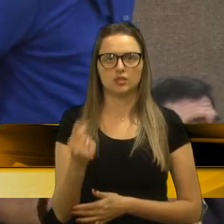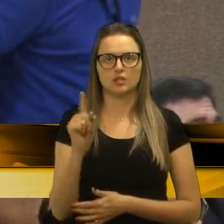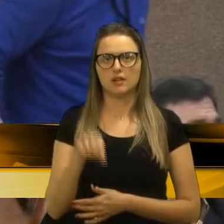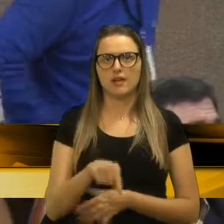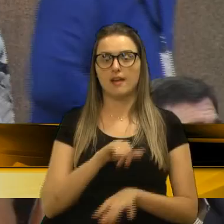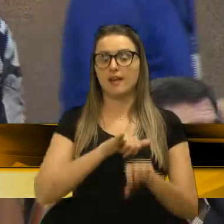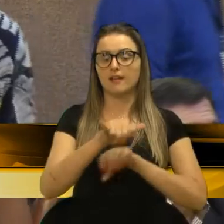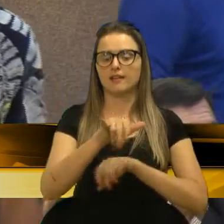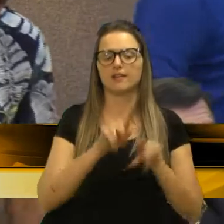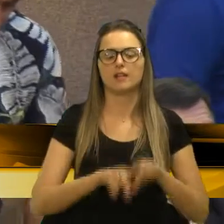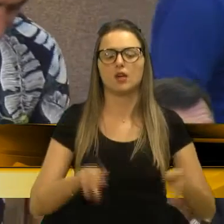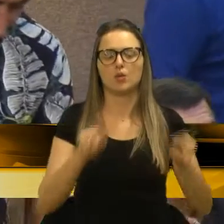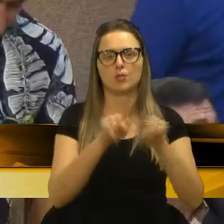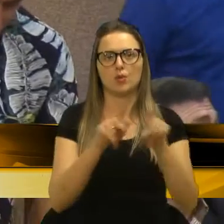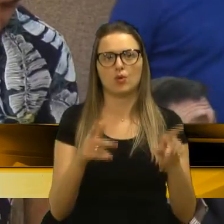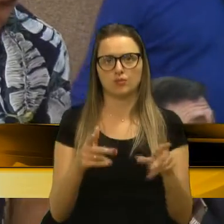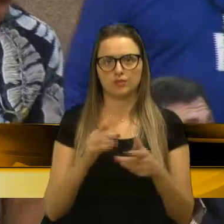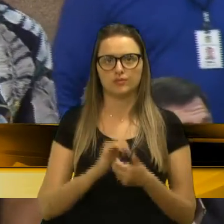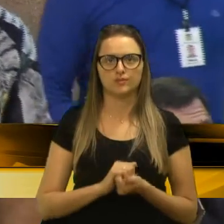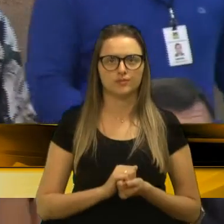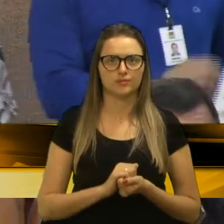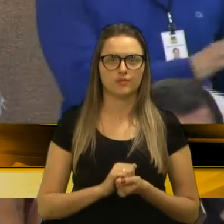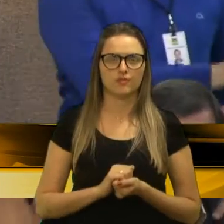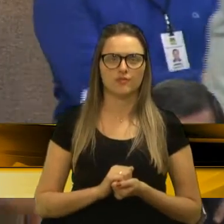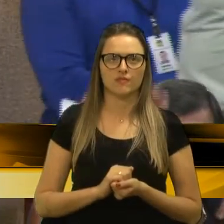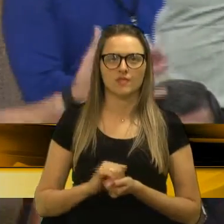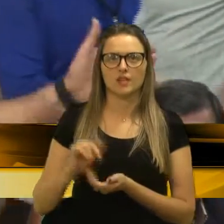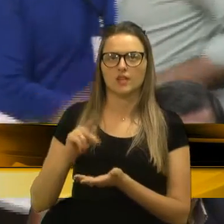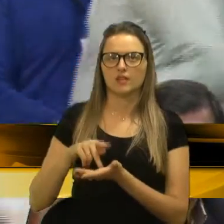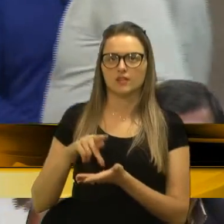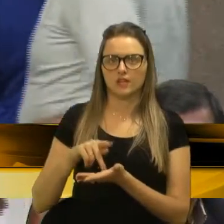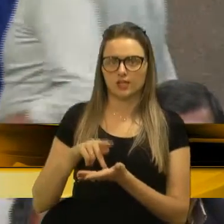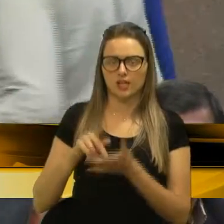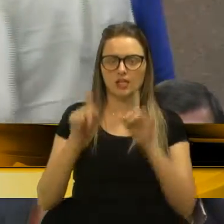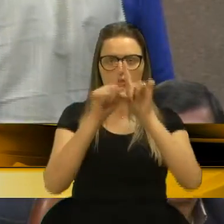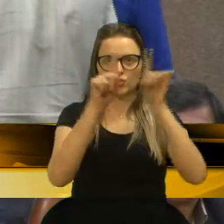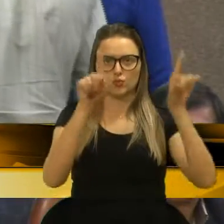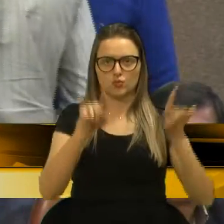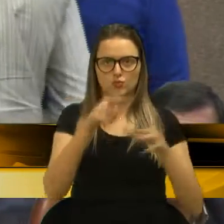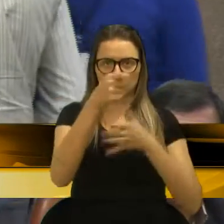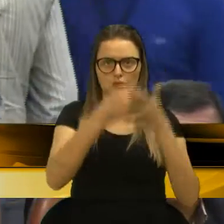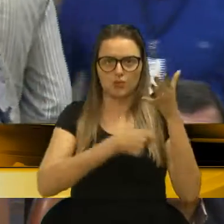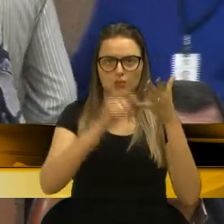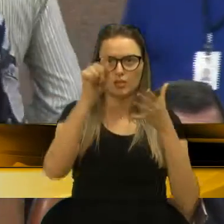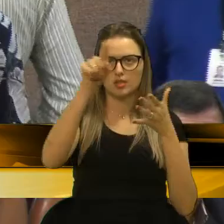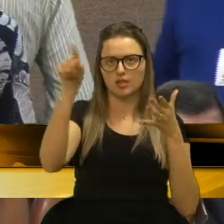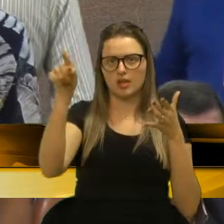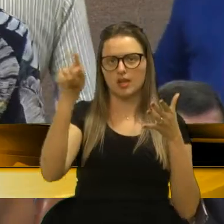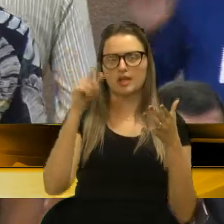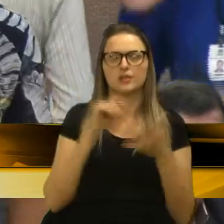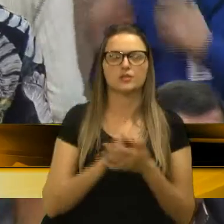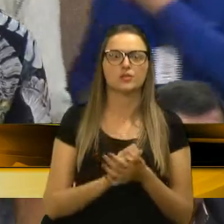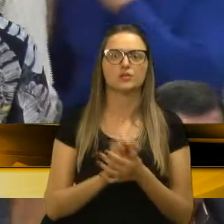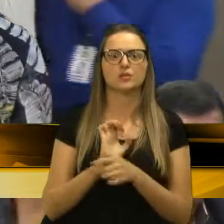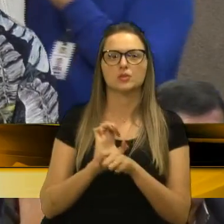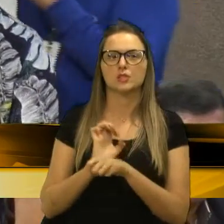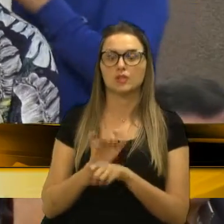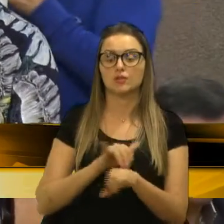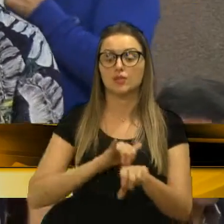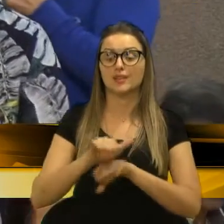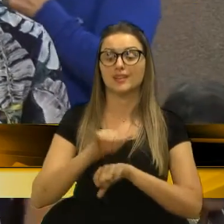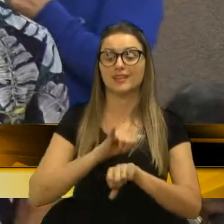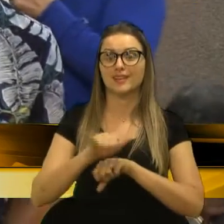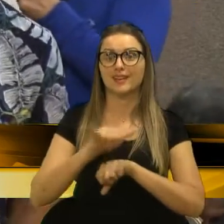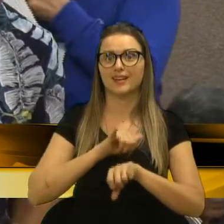dormir. Chega disso aí. Na verdade, esses nossos servidores, funcionários do Estado, eles foram enganados